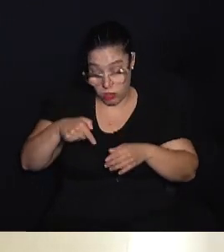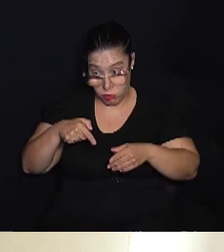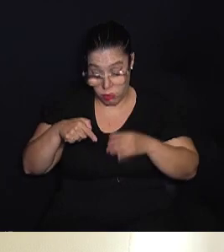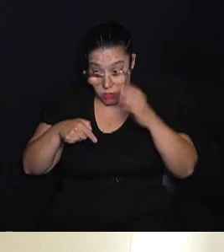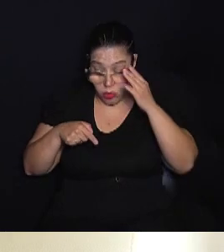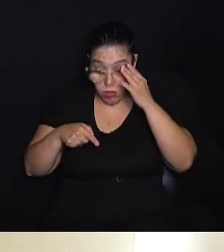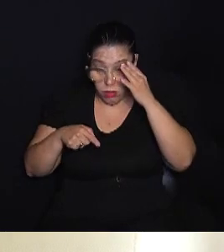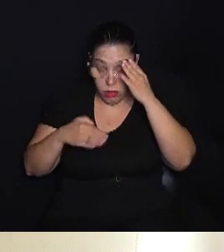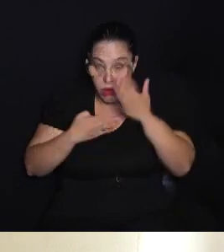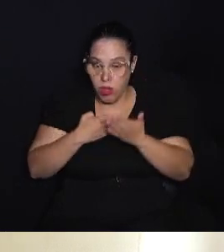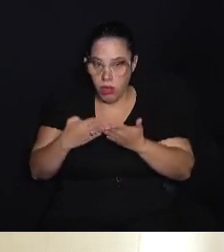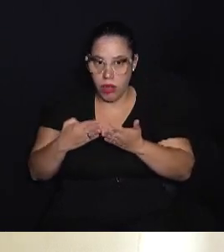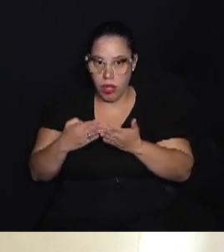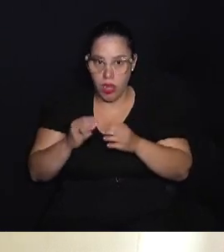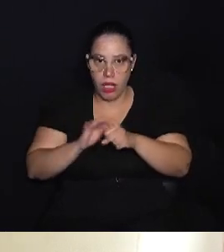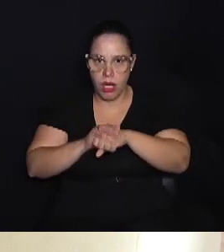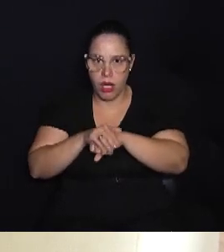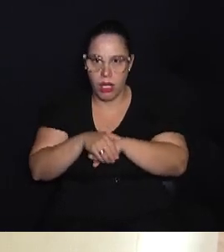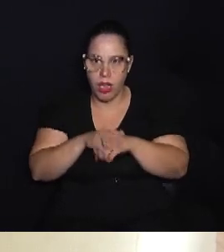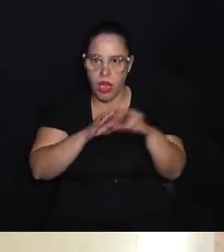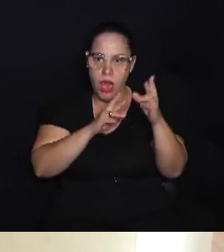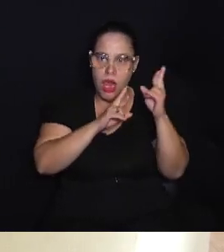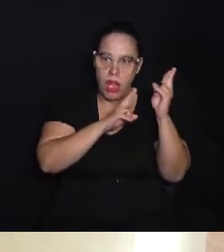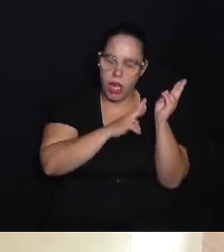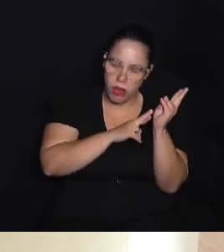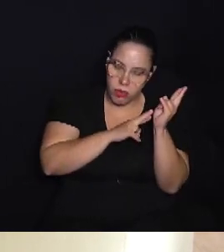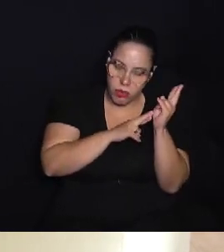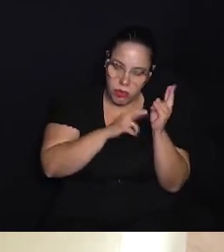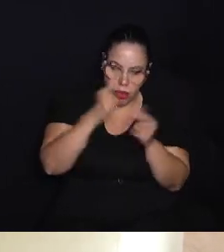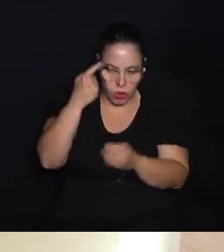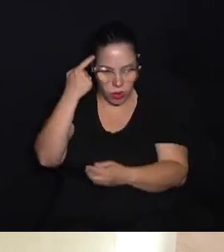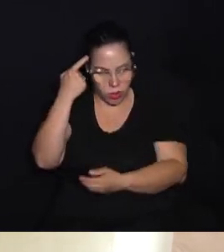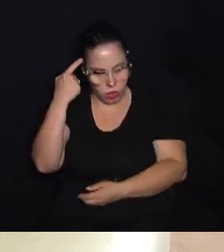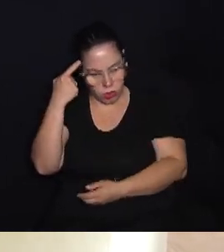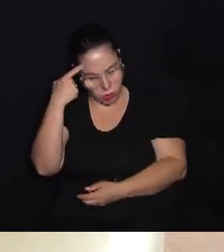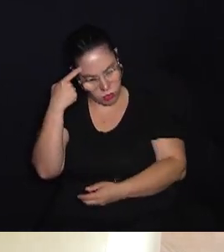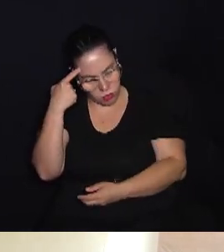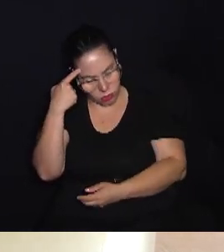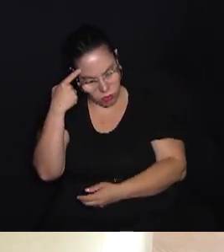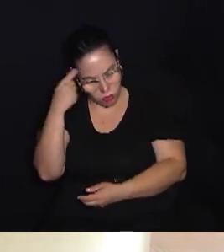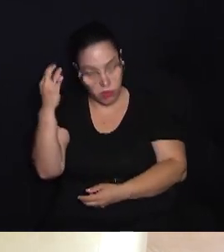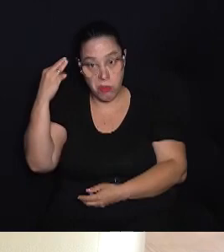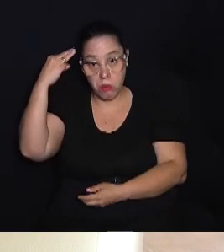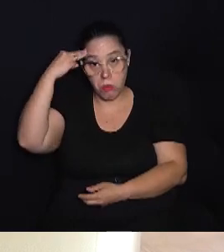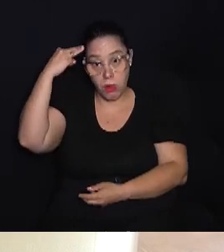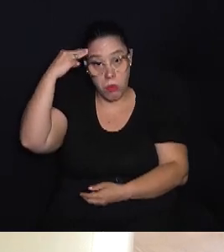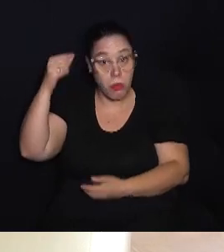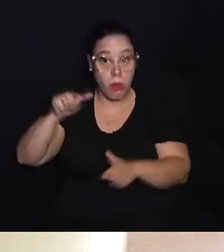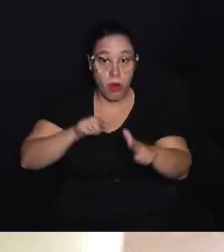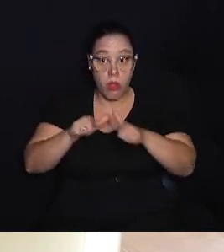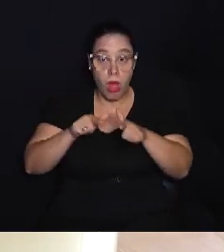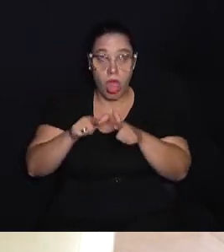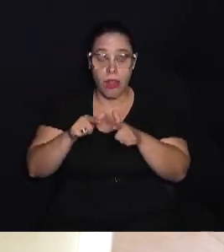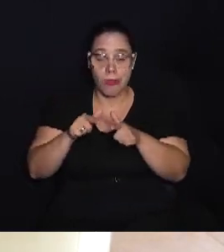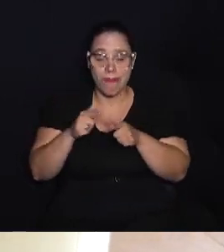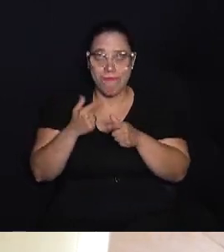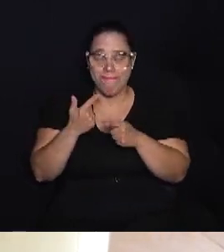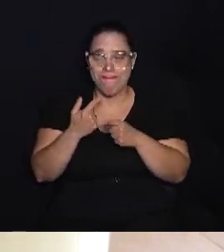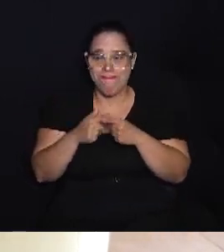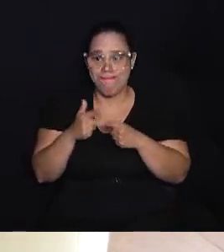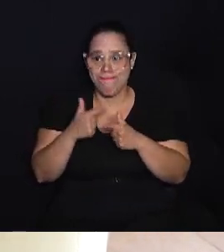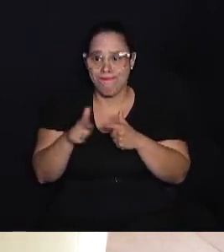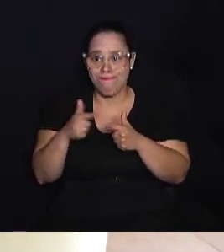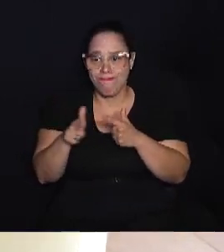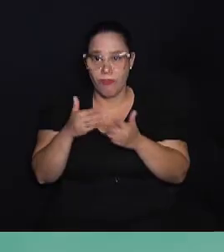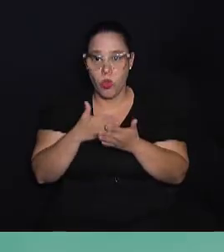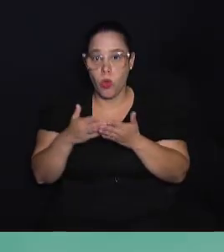que nós vamos, à noite, quando a gente dormir, sedimentar no cérebro. Então, essa memória de trabalho fica comprometida. É quando a gente está começando